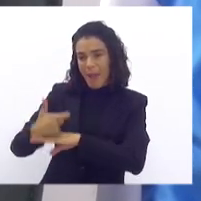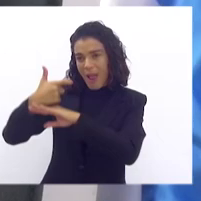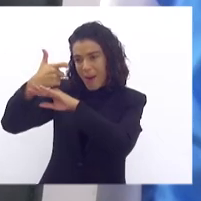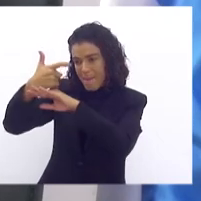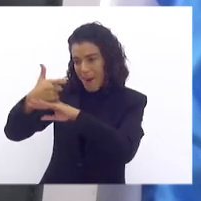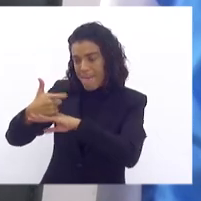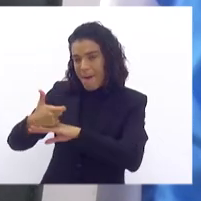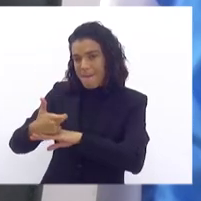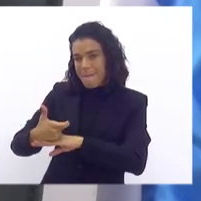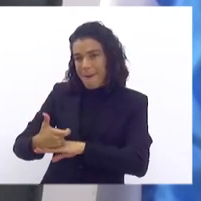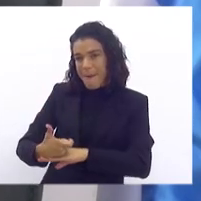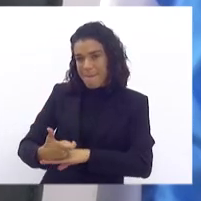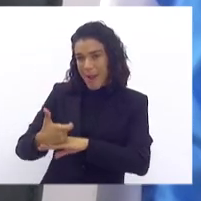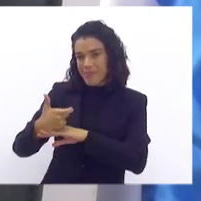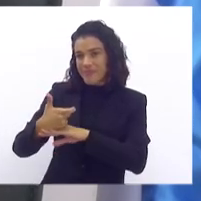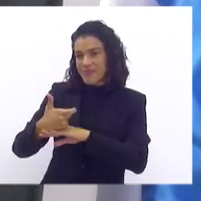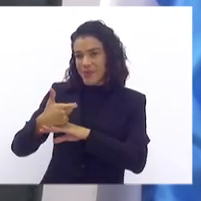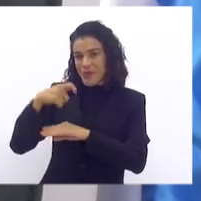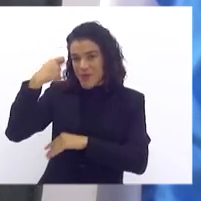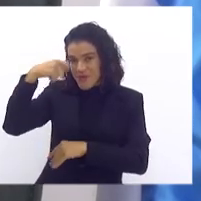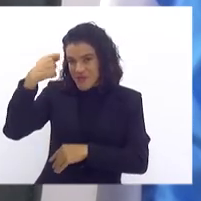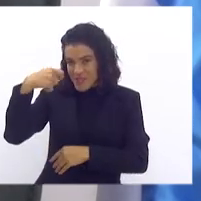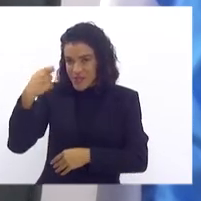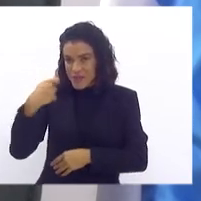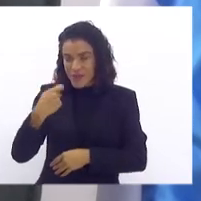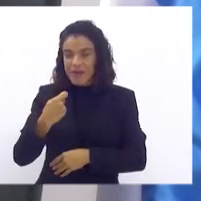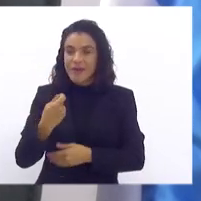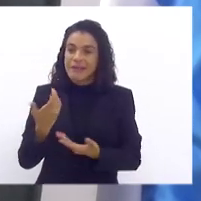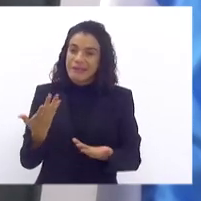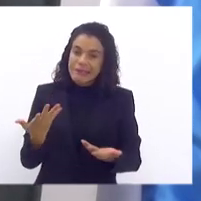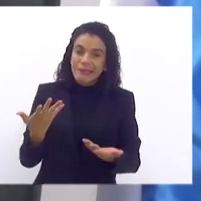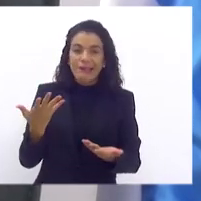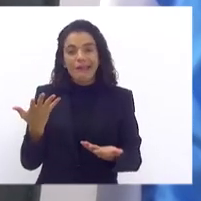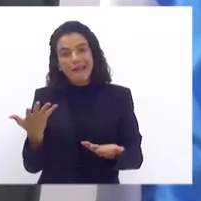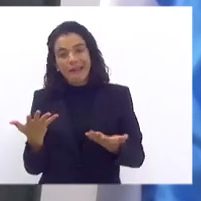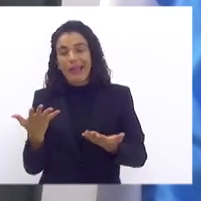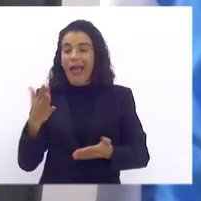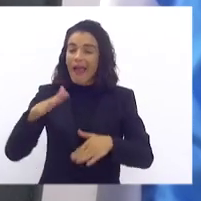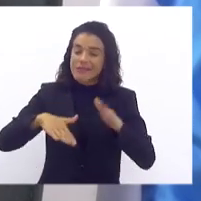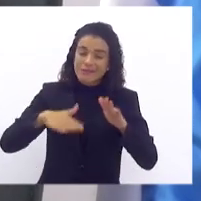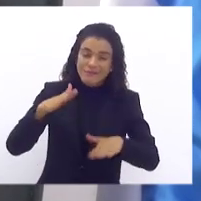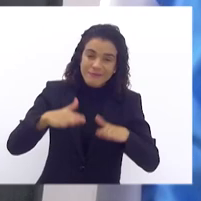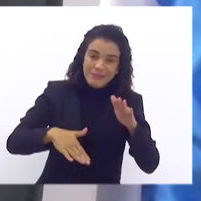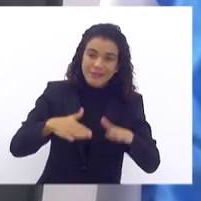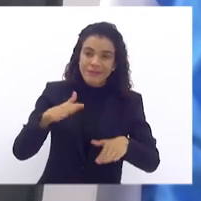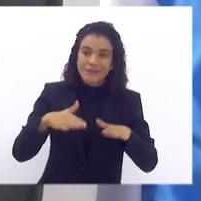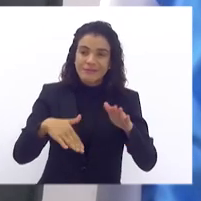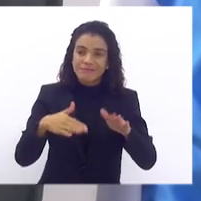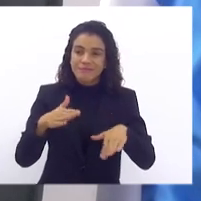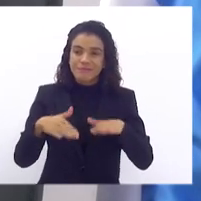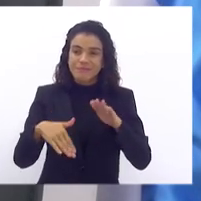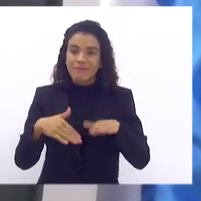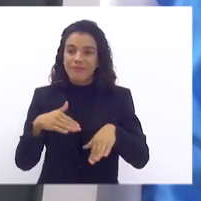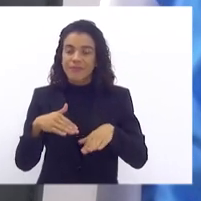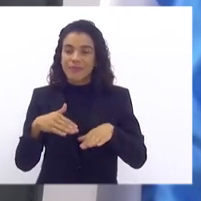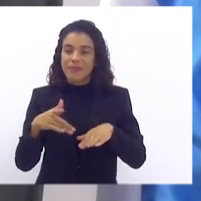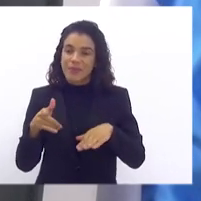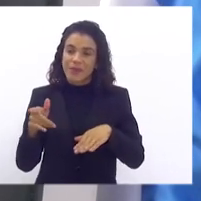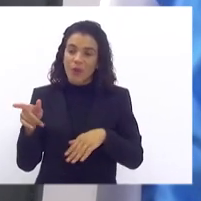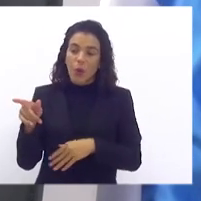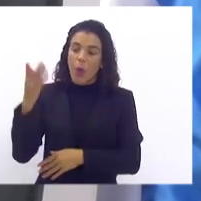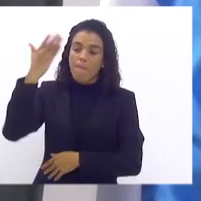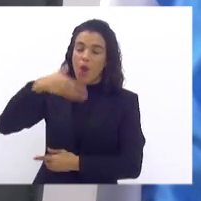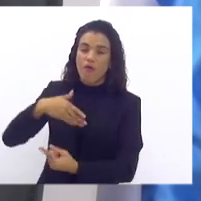print do vídeo, e aquilo acaba sendo um pouco aquilo que se tem